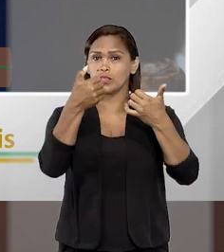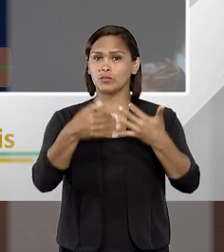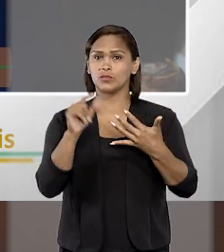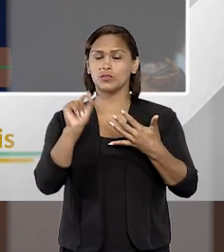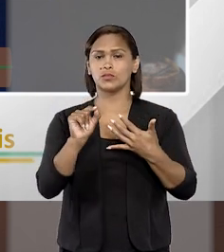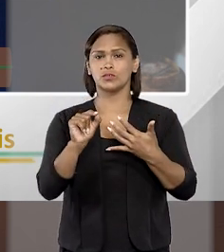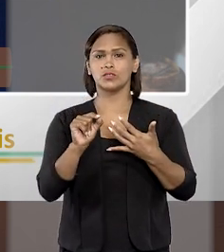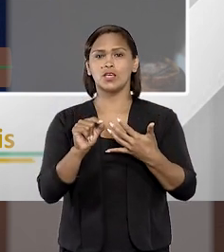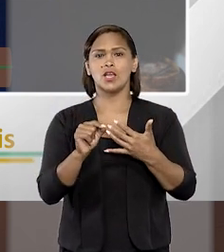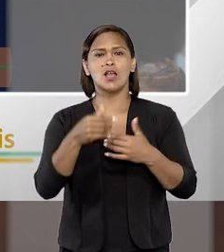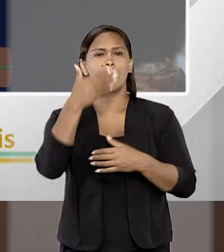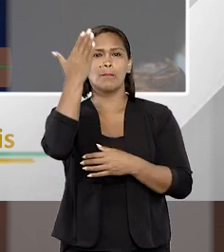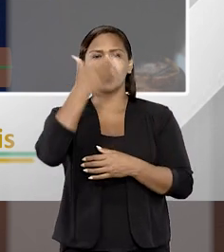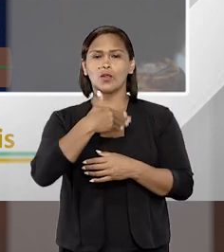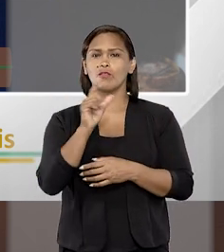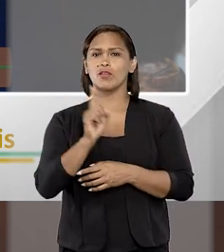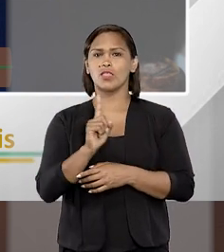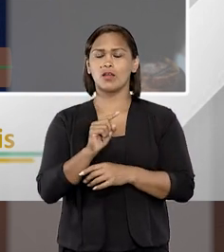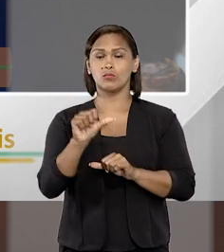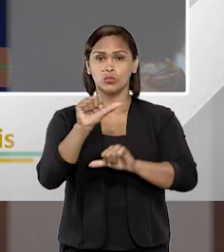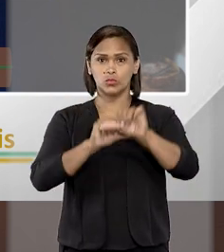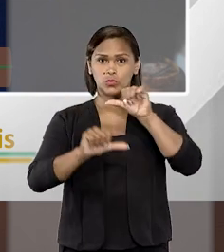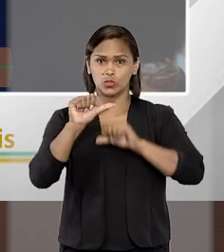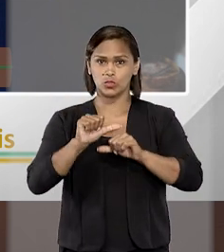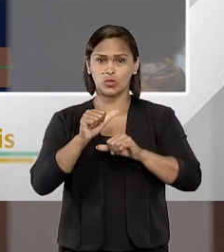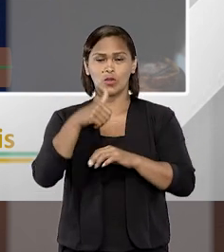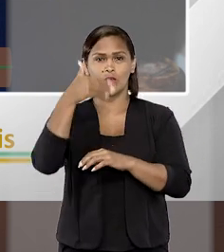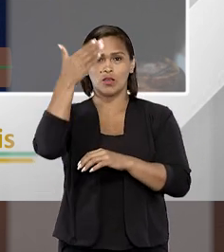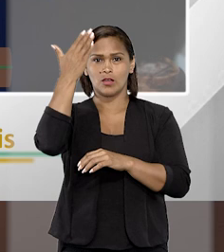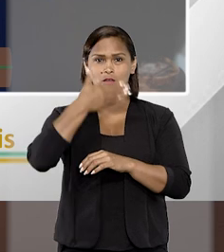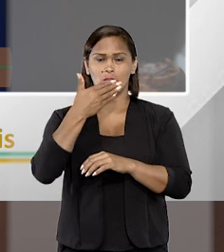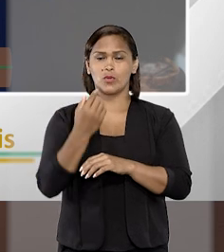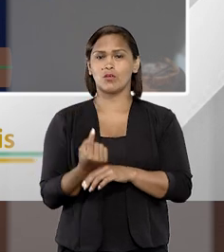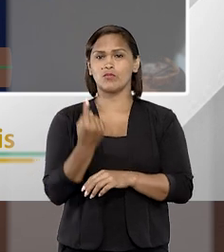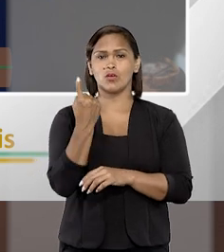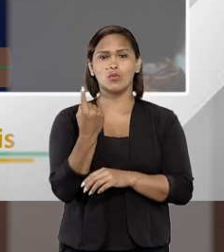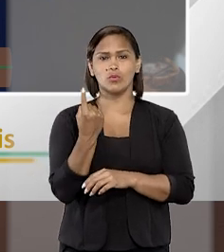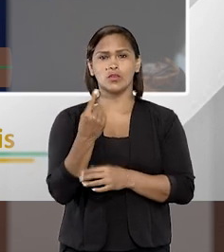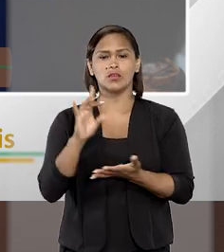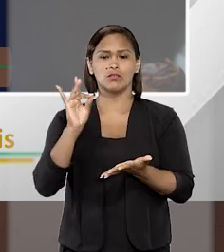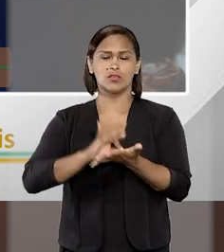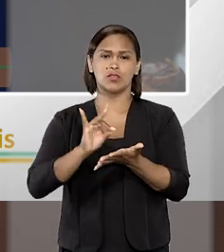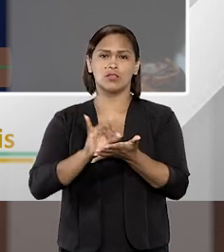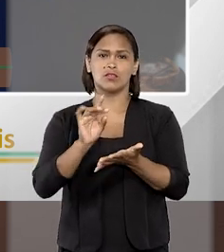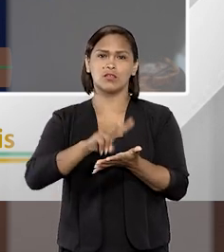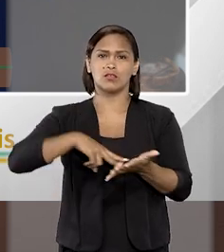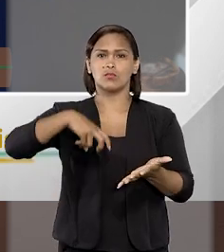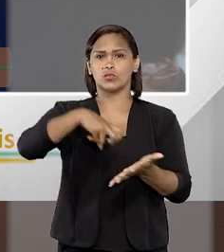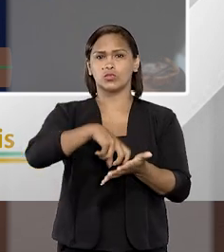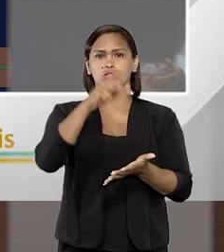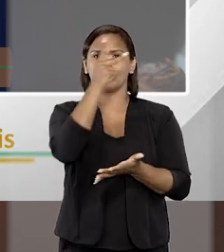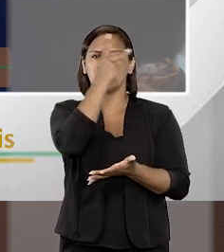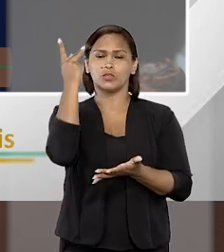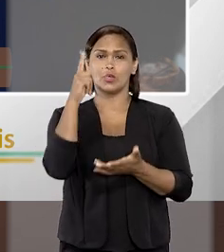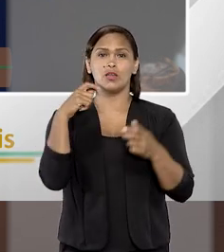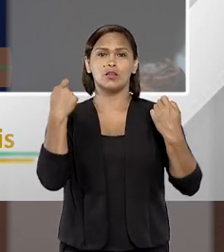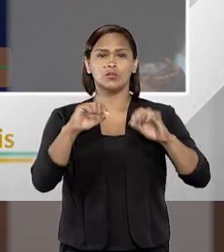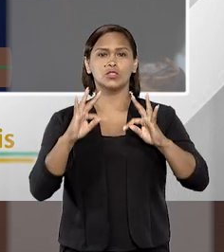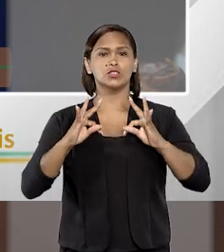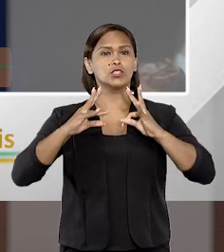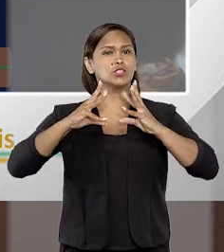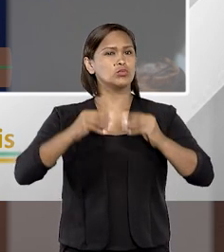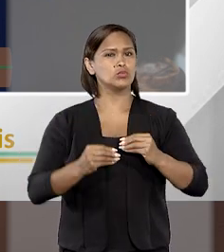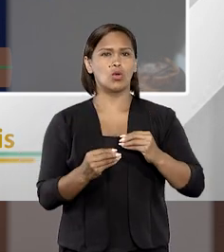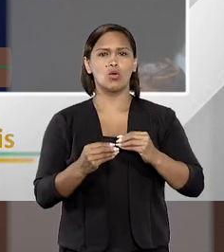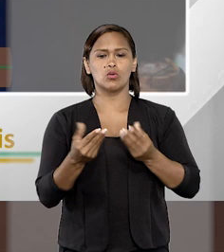que ela não é mais uma prova idônea para uma condenação por si mesmo EA preciso que todos